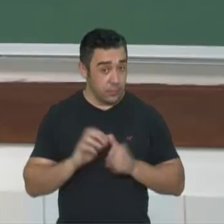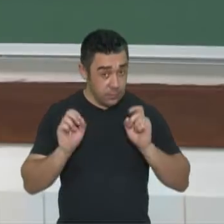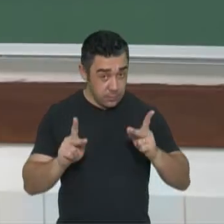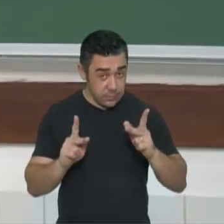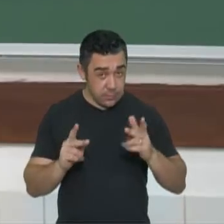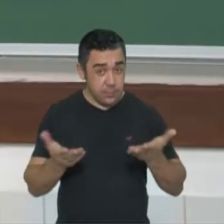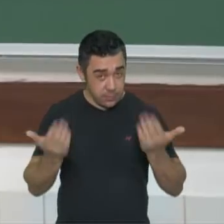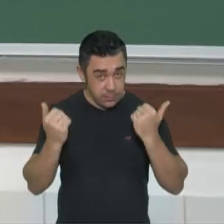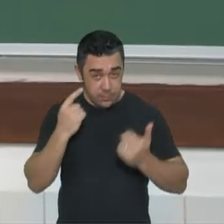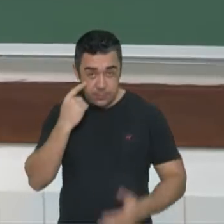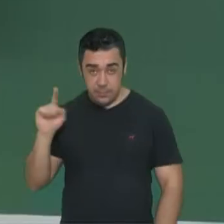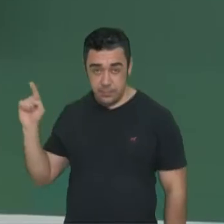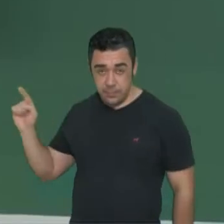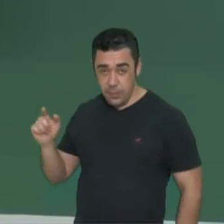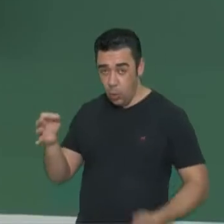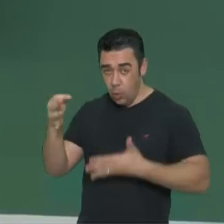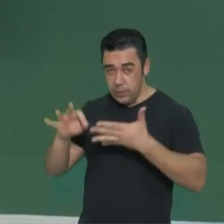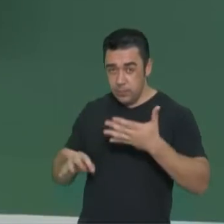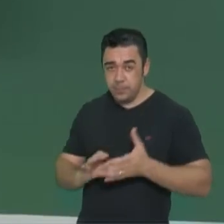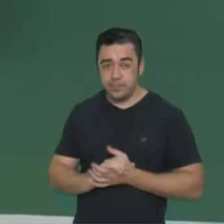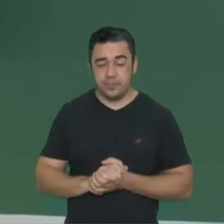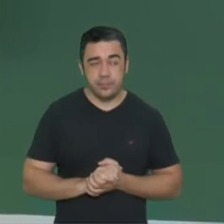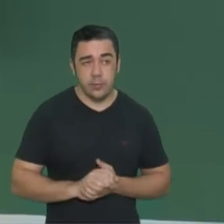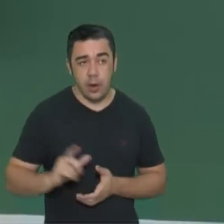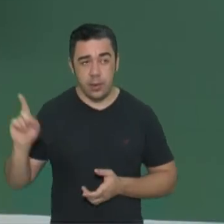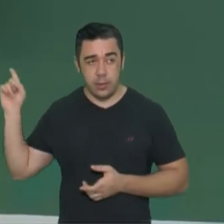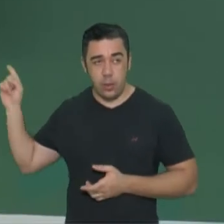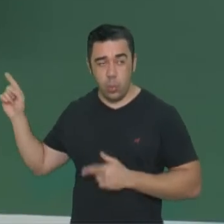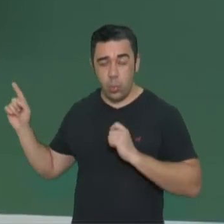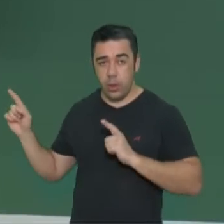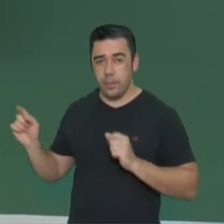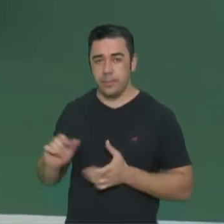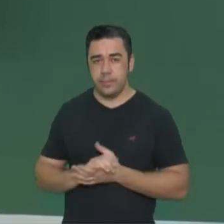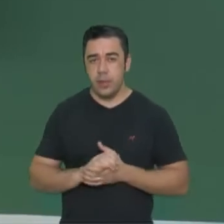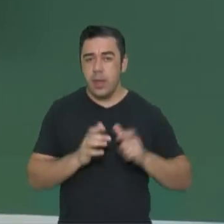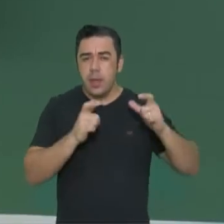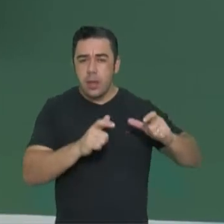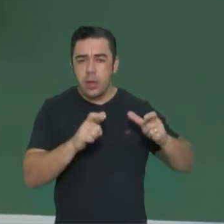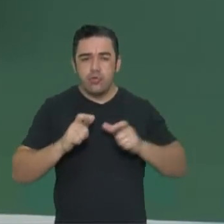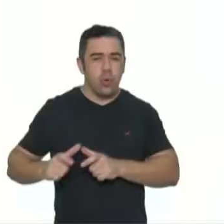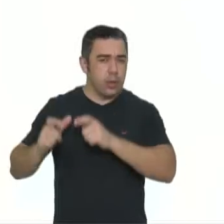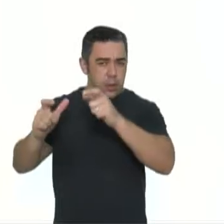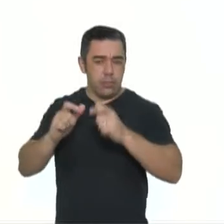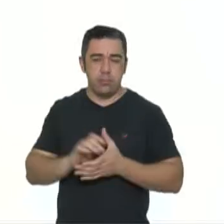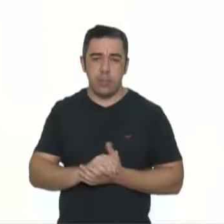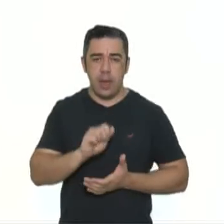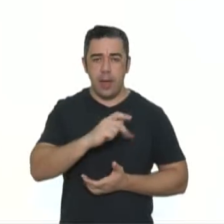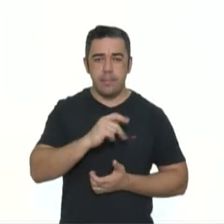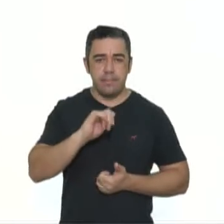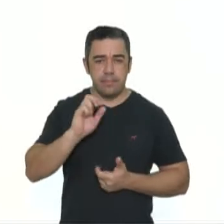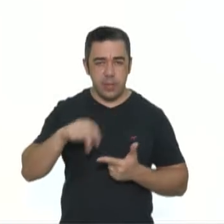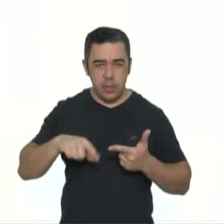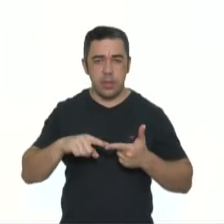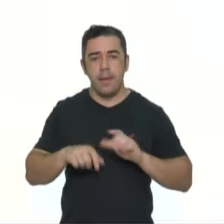Ok, meus amigos? Vamos lá. Então, ó, aqui nós temos, ó, regionais, aipim, mandioca, macaxeira. Por exemplo, aqui